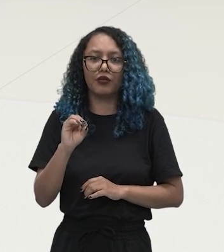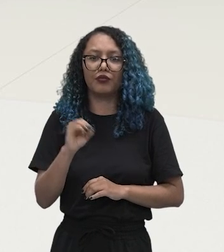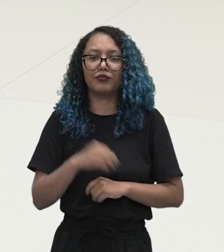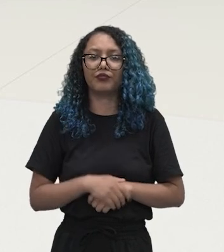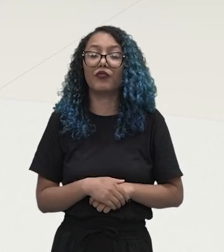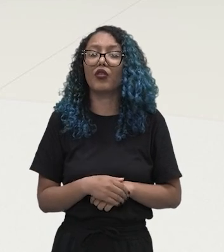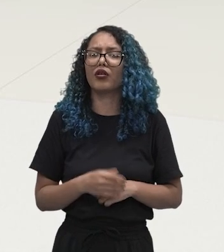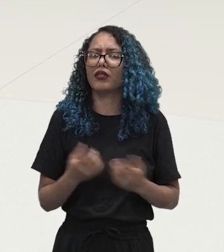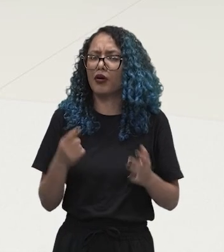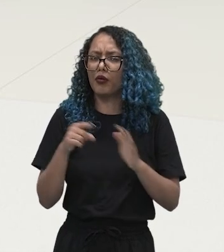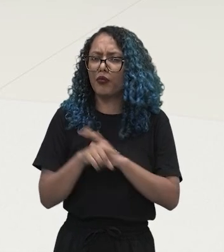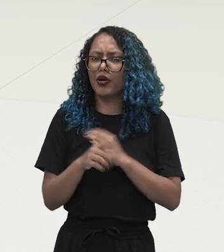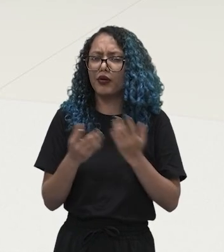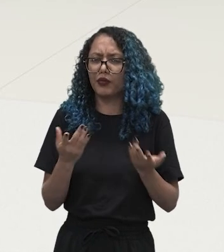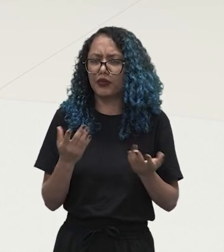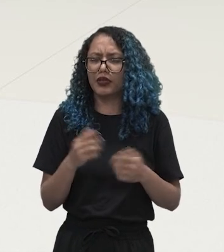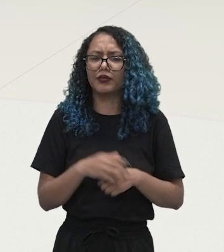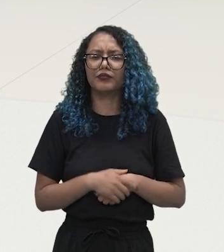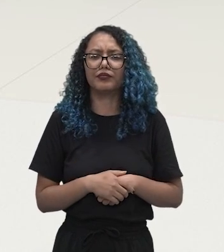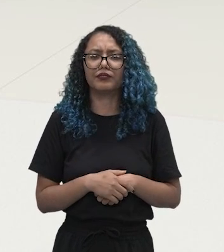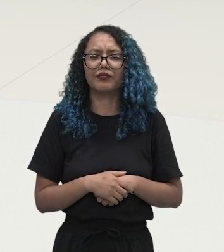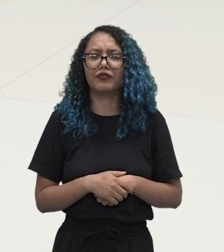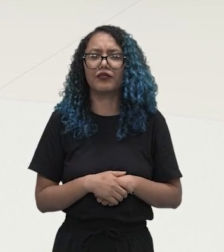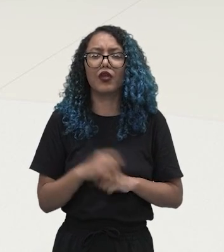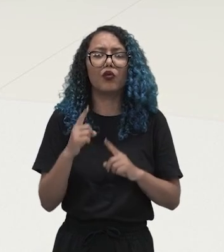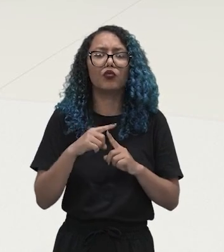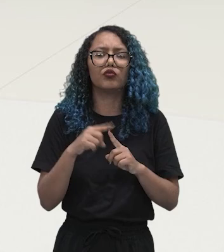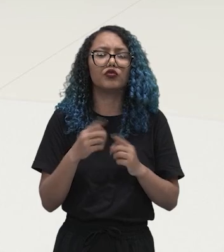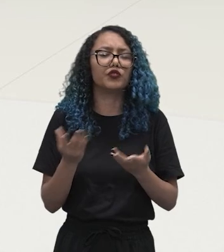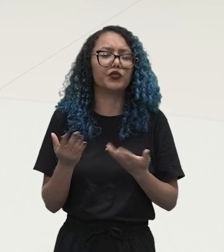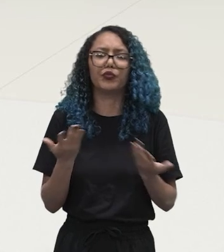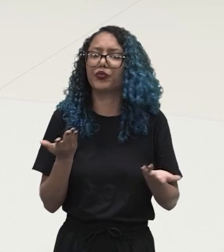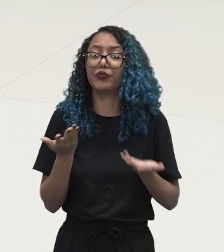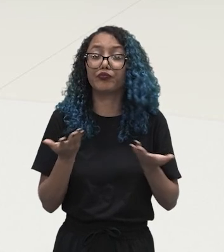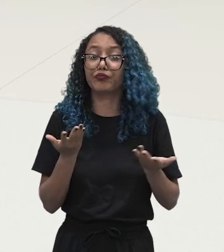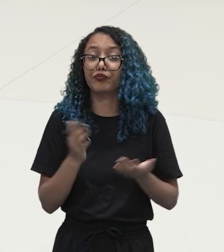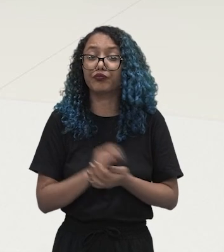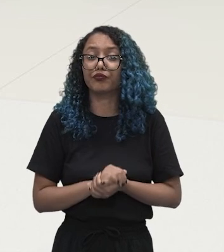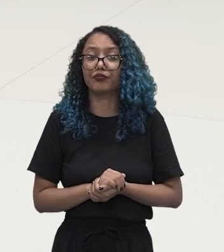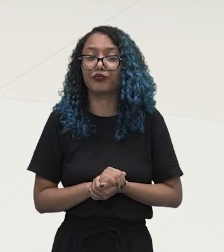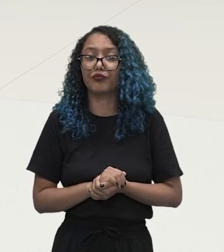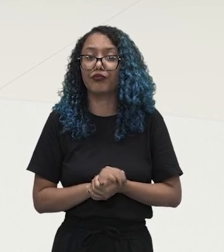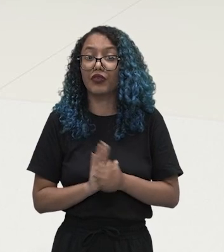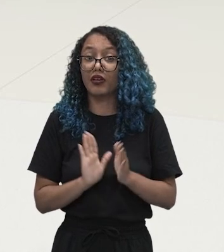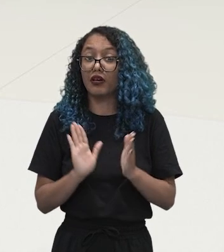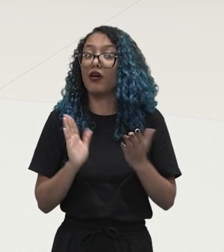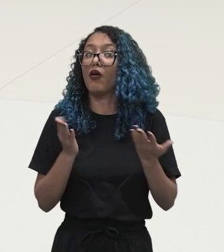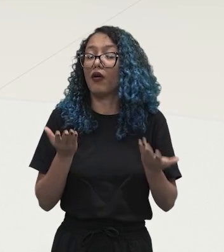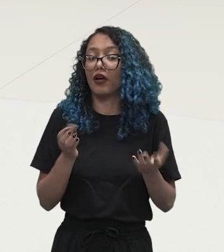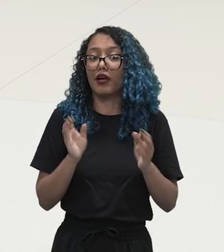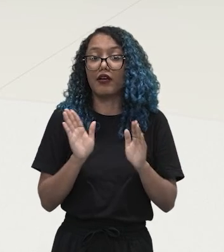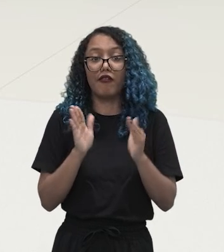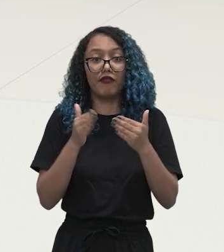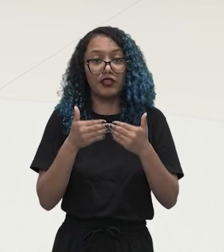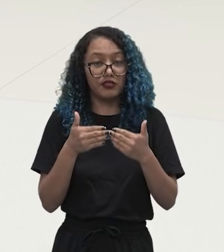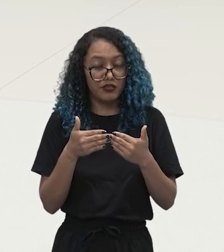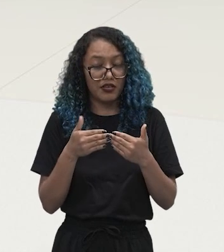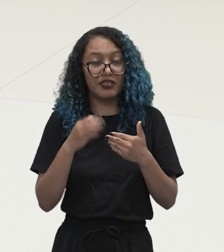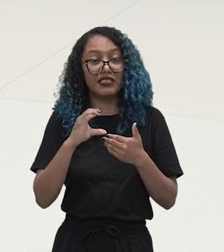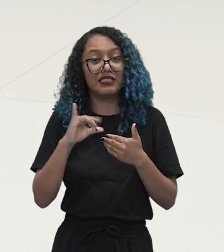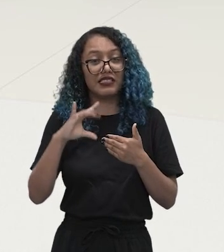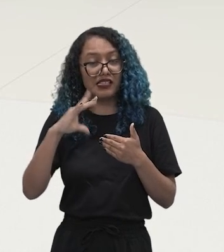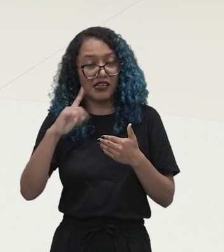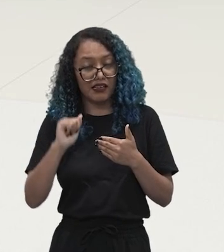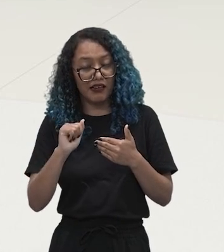para vocês nesse instante qual é a classificação dessa cadeia. É uma cadeia cíclica, ou seja, cadeia fechada. Ela é